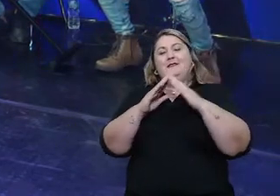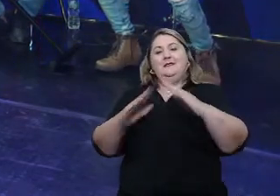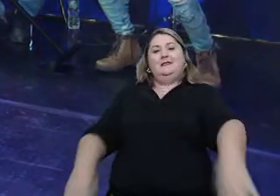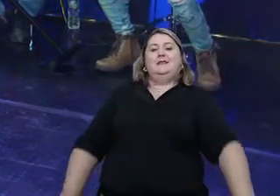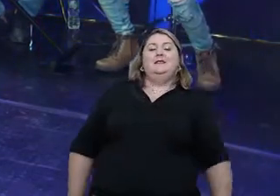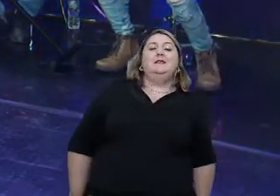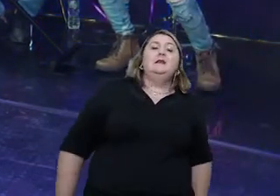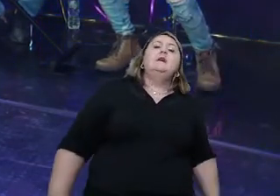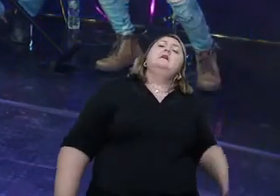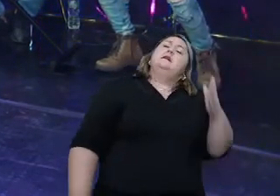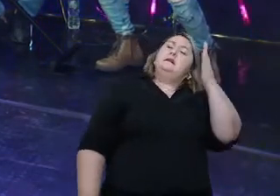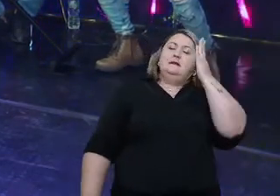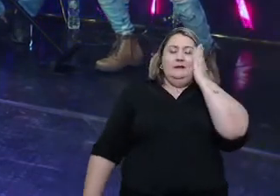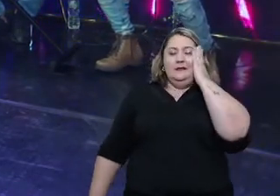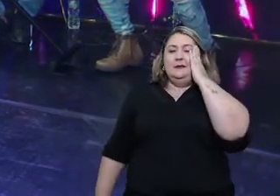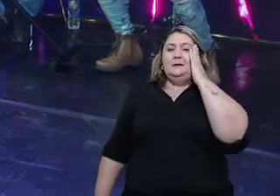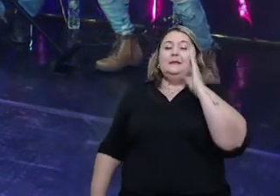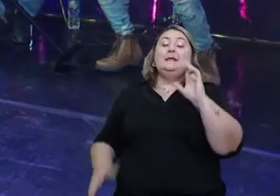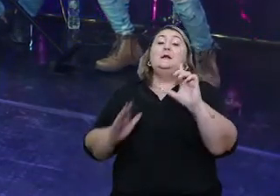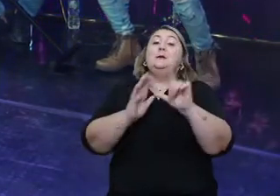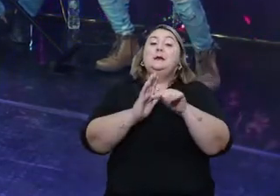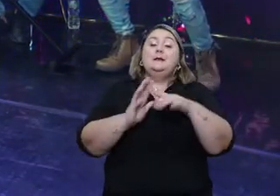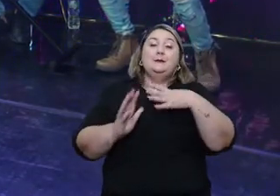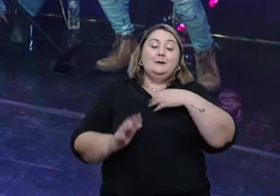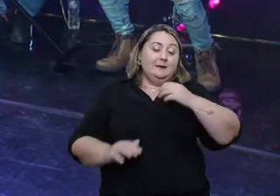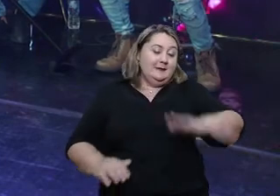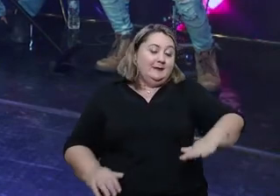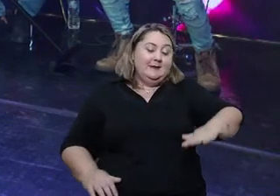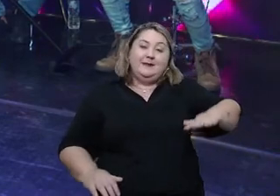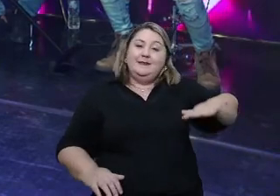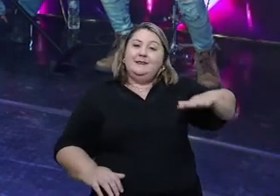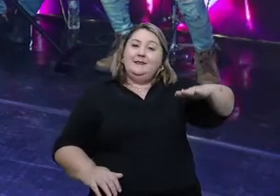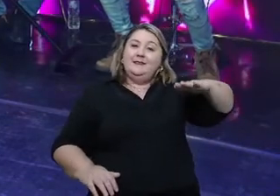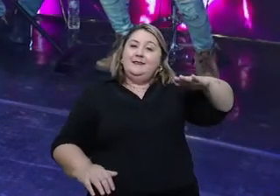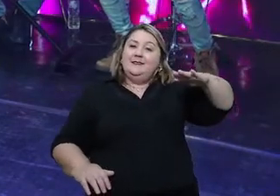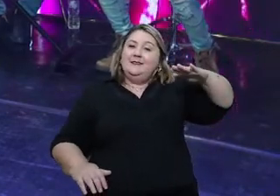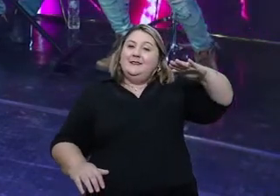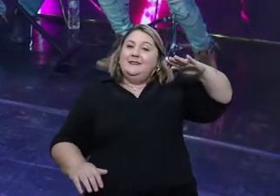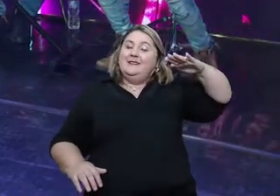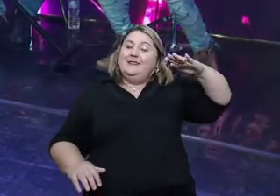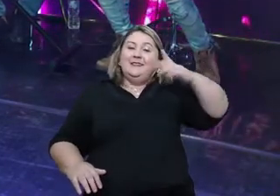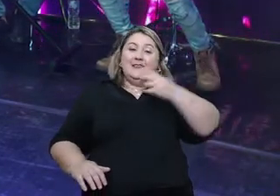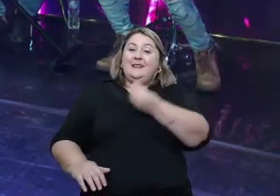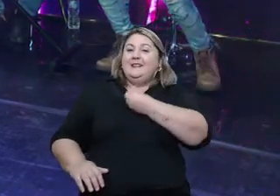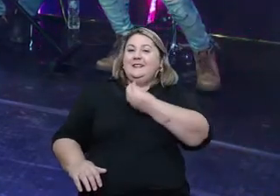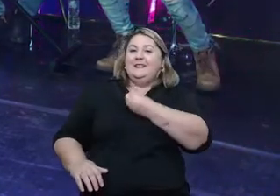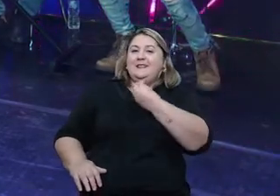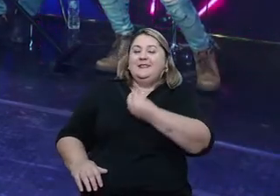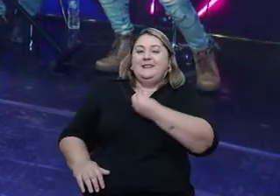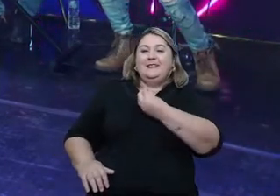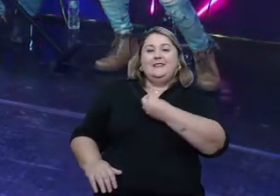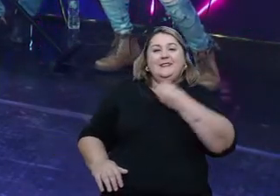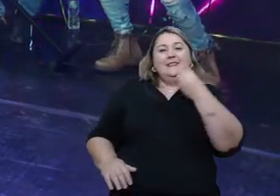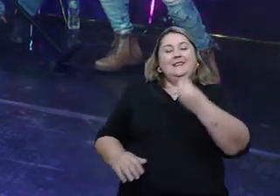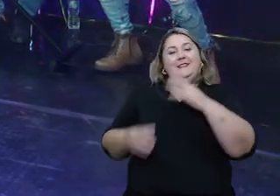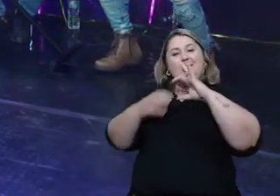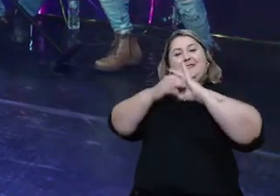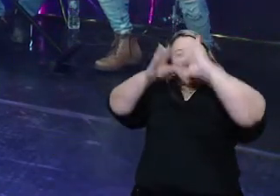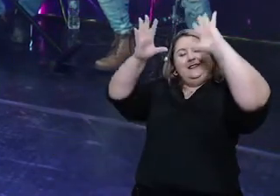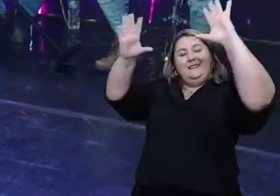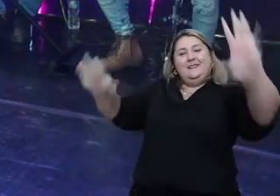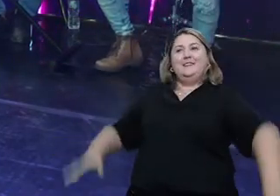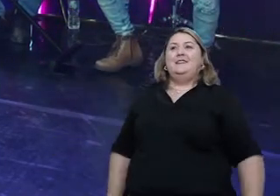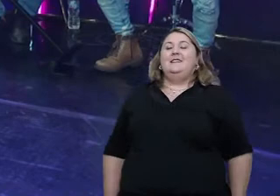lá. Mas ela sabe que depois que cresce o filho vira passarinho e